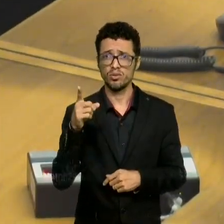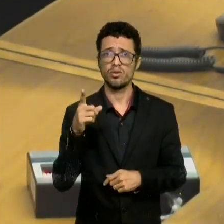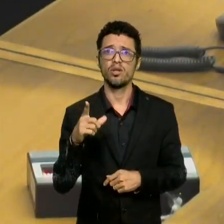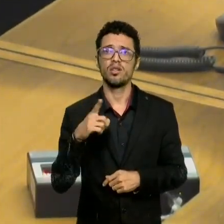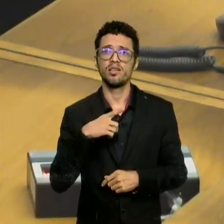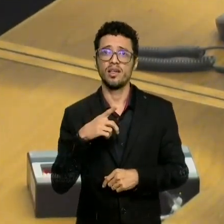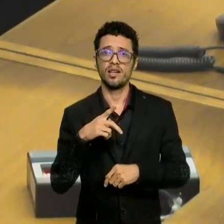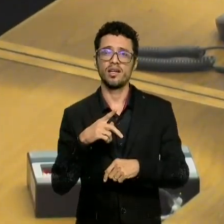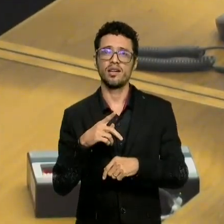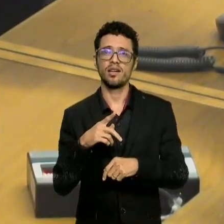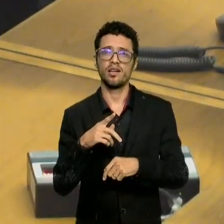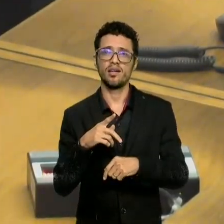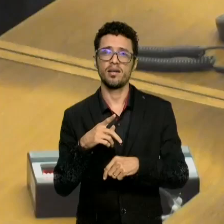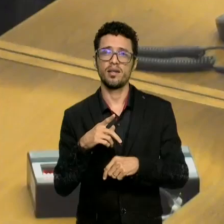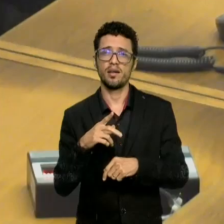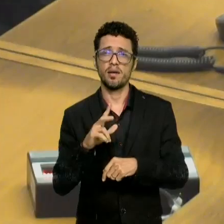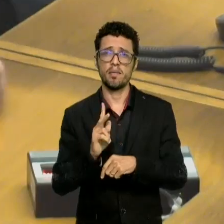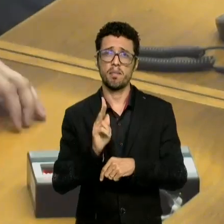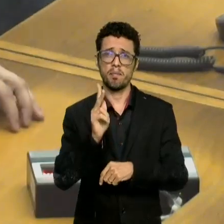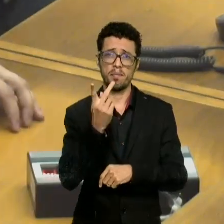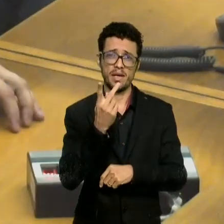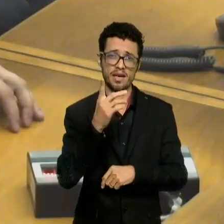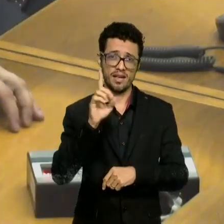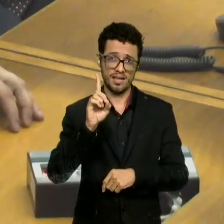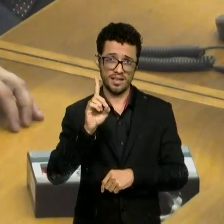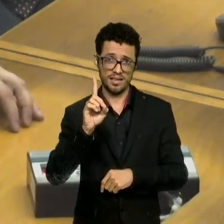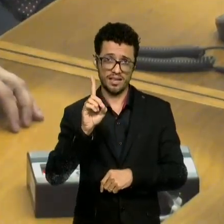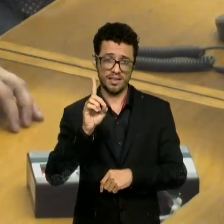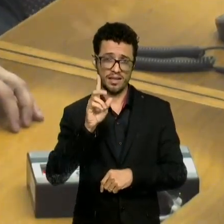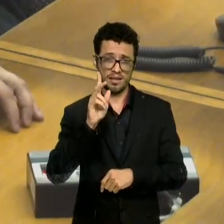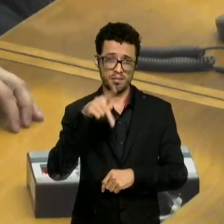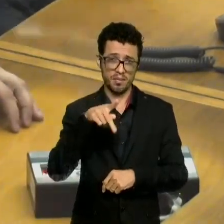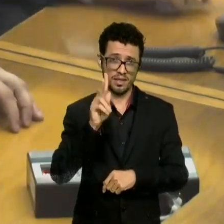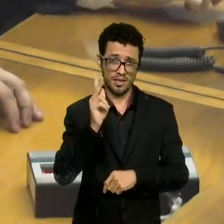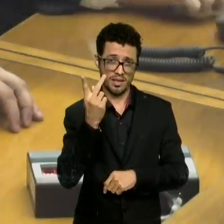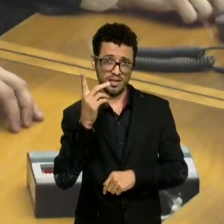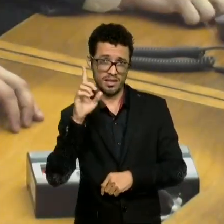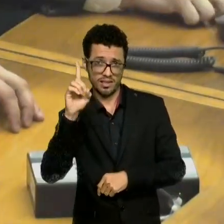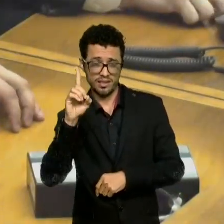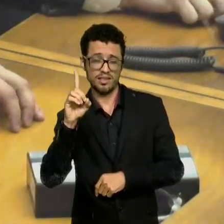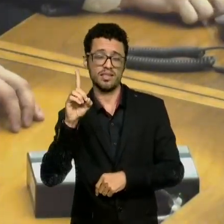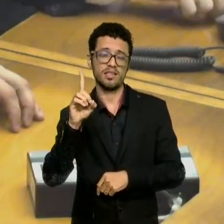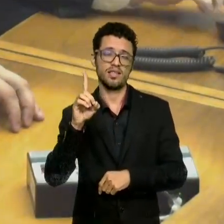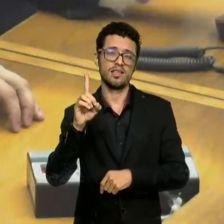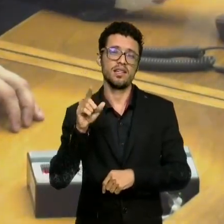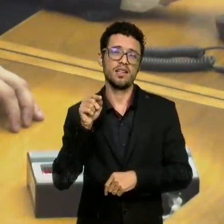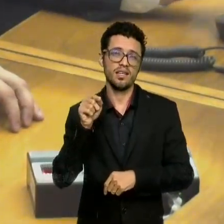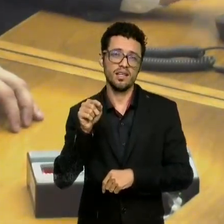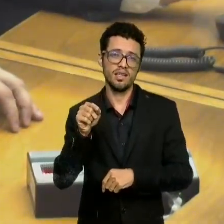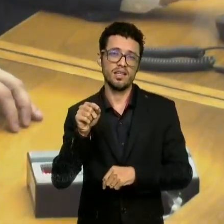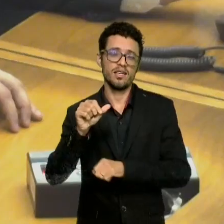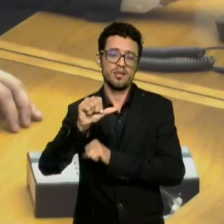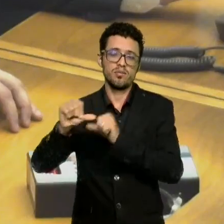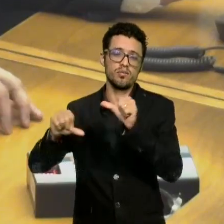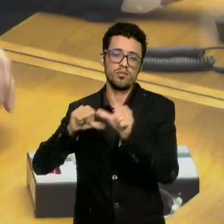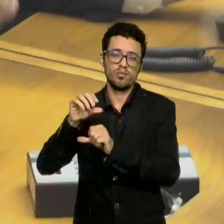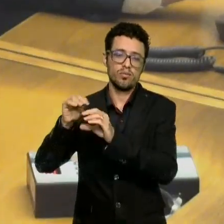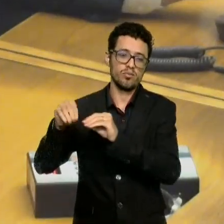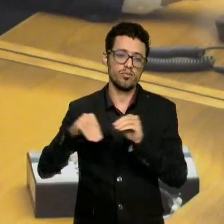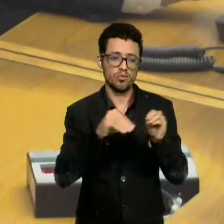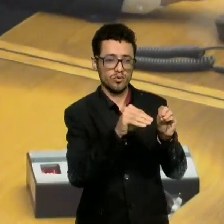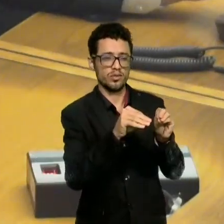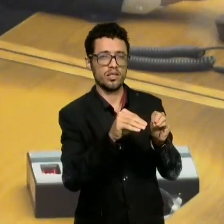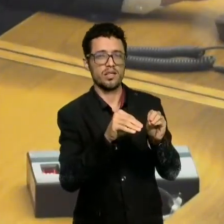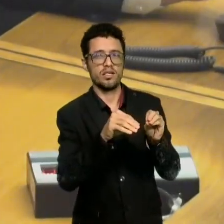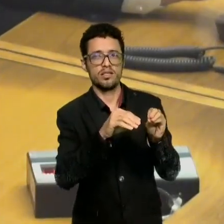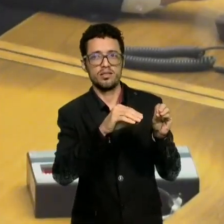na política. Assim como o senhor, deputado. Não, eu sempre tive um lado e continuarei a ter sempre o mesmo lado e a convicção. E Vossa Excelência